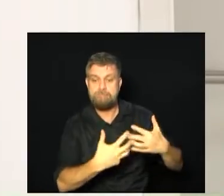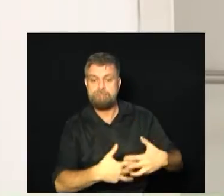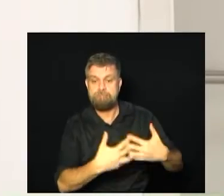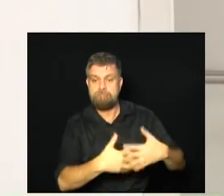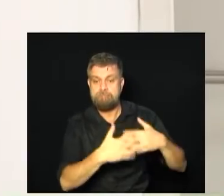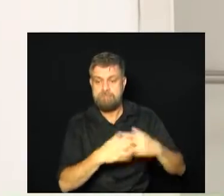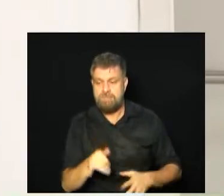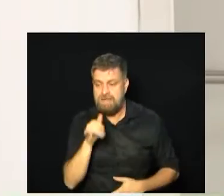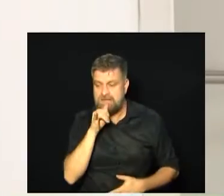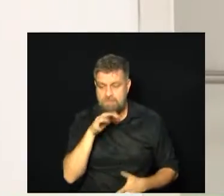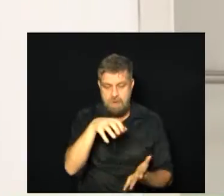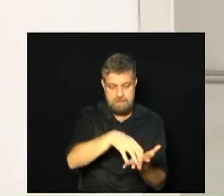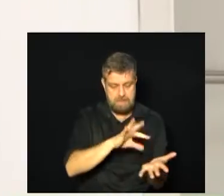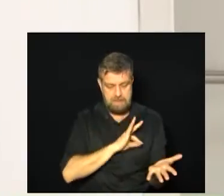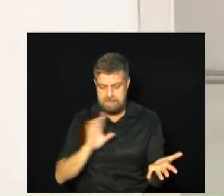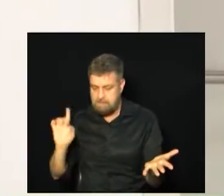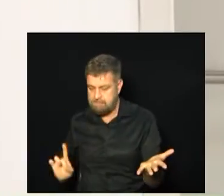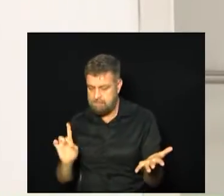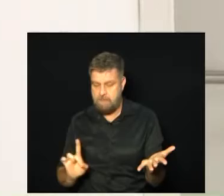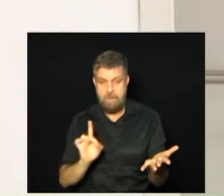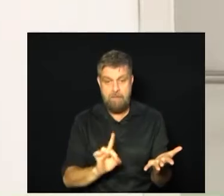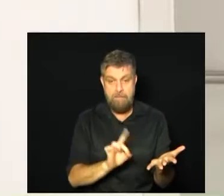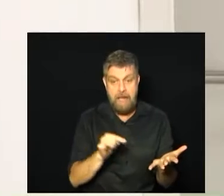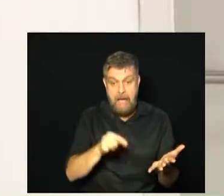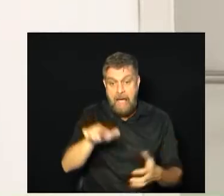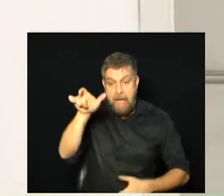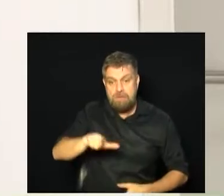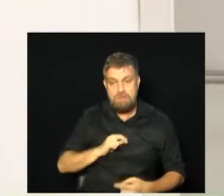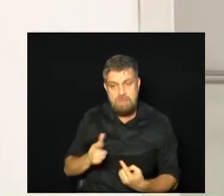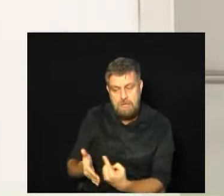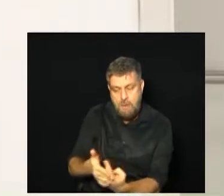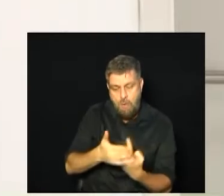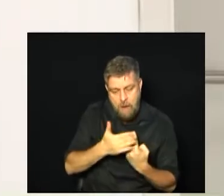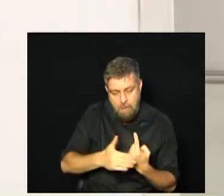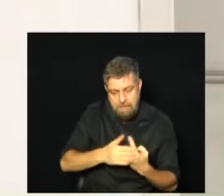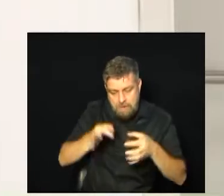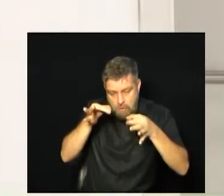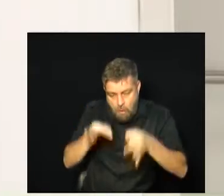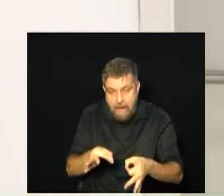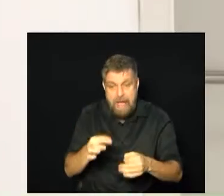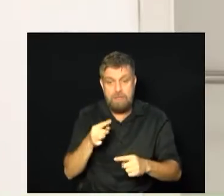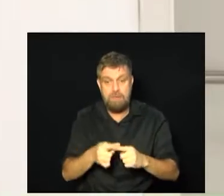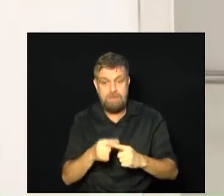numa delegacia, a pessoa ter o respaldo, ter o acolhimento correto, porque isso também